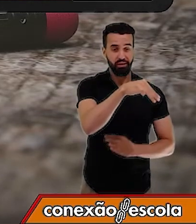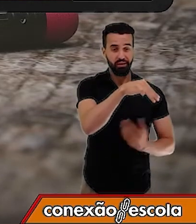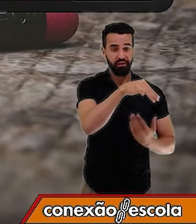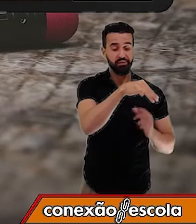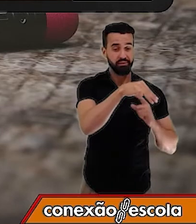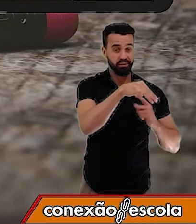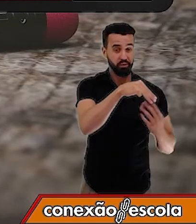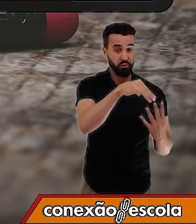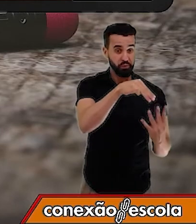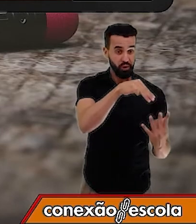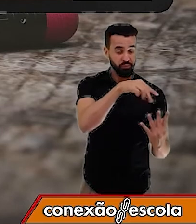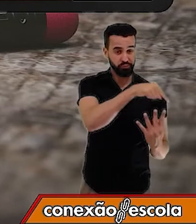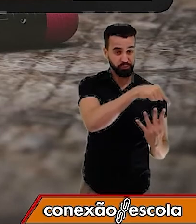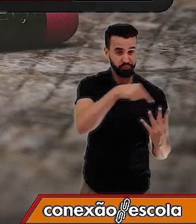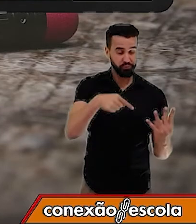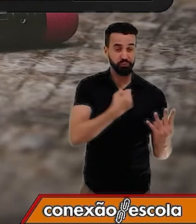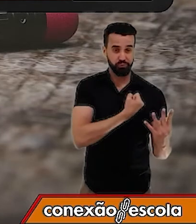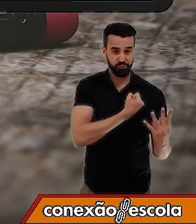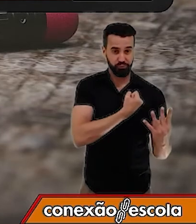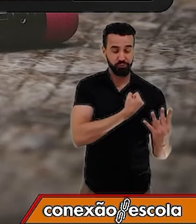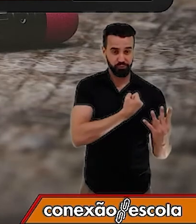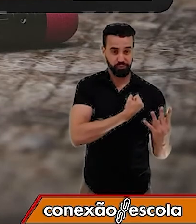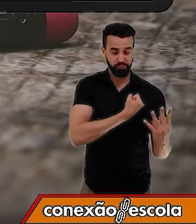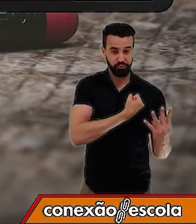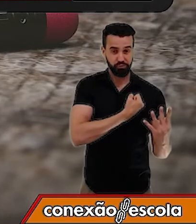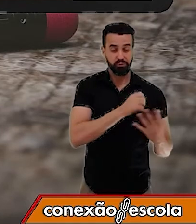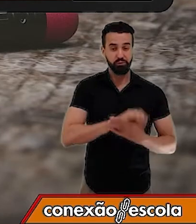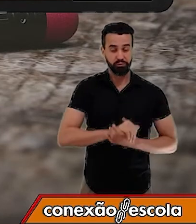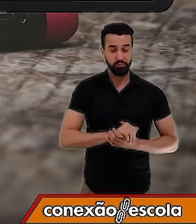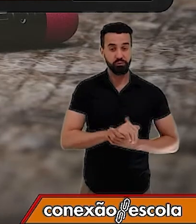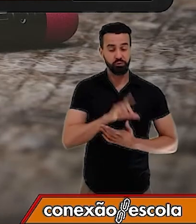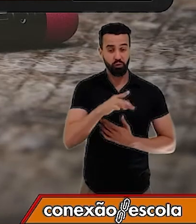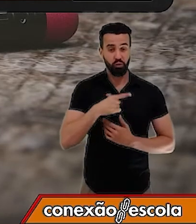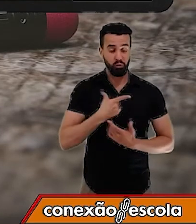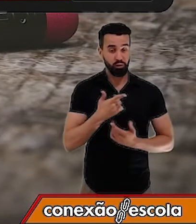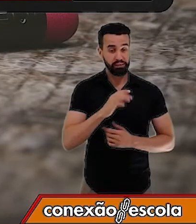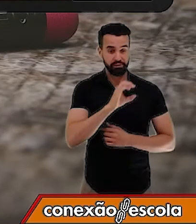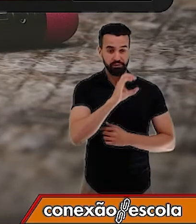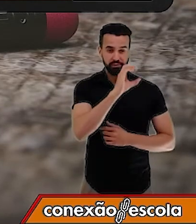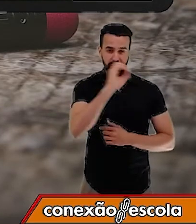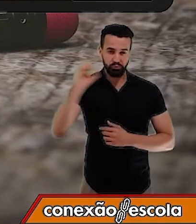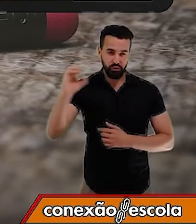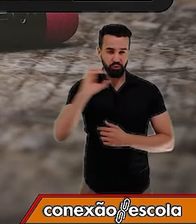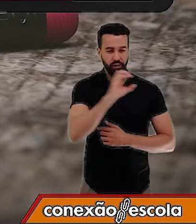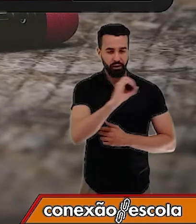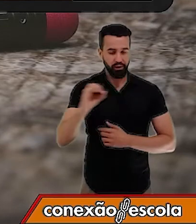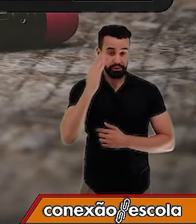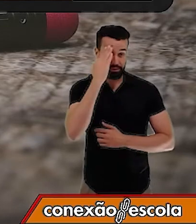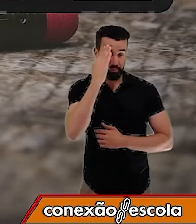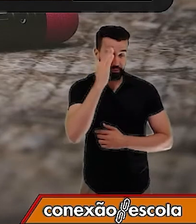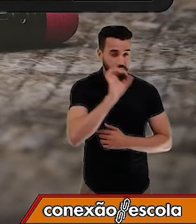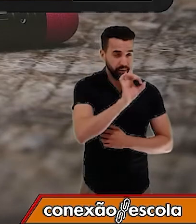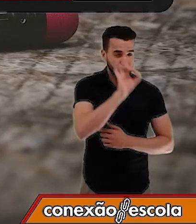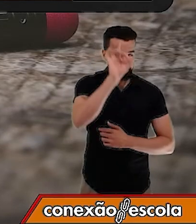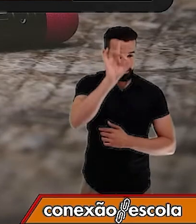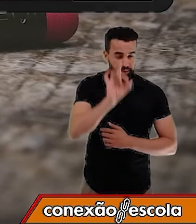é representado 4 algarismos. Só acrescentei os zeros para eu saber o valor de cada um, tá